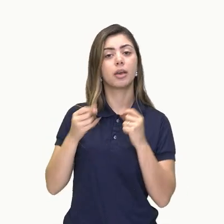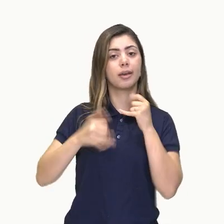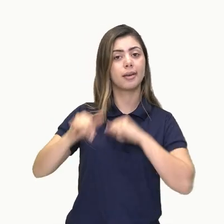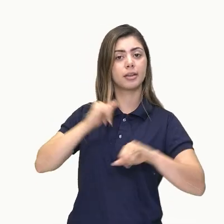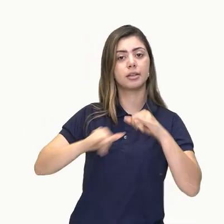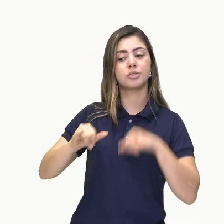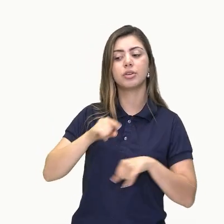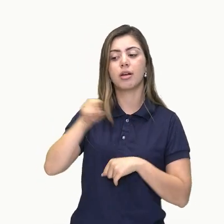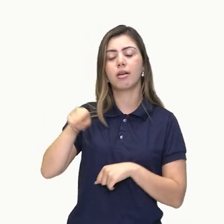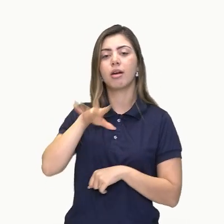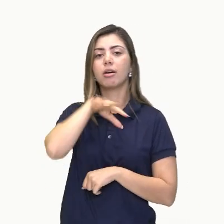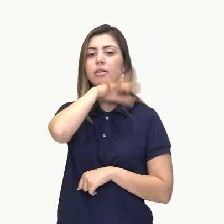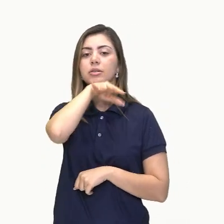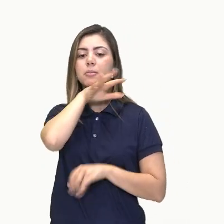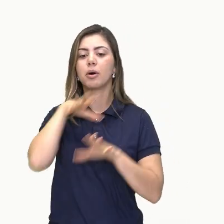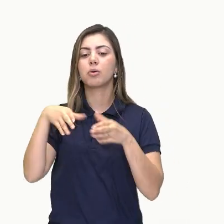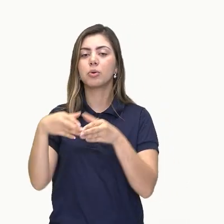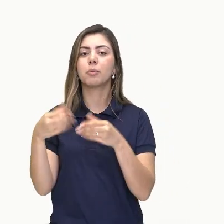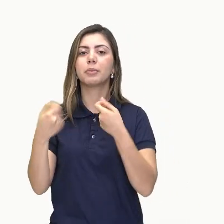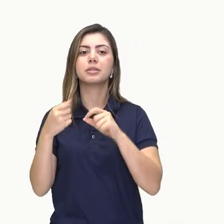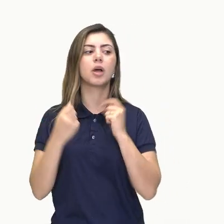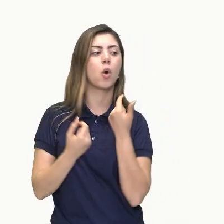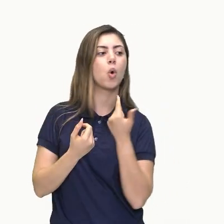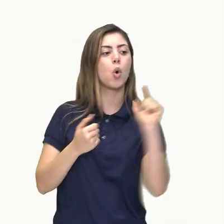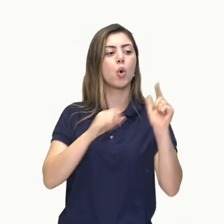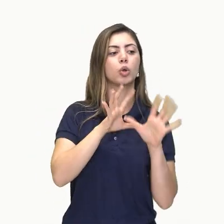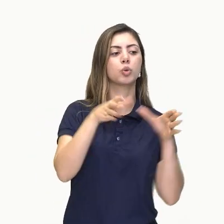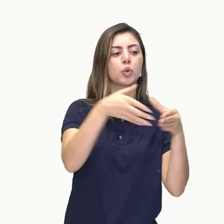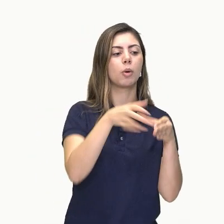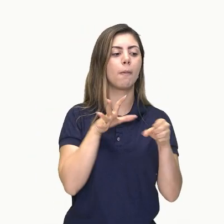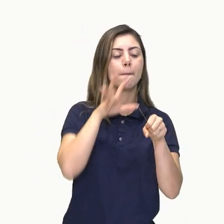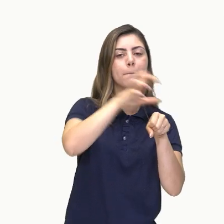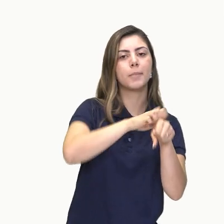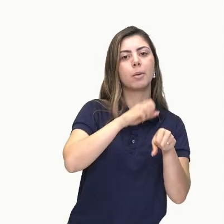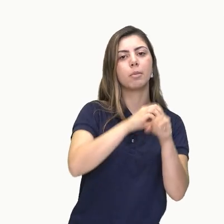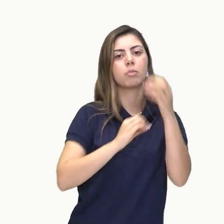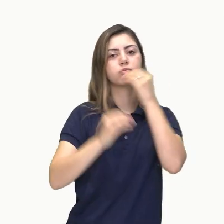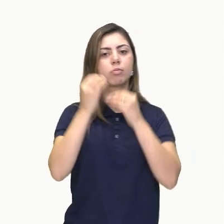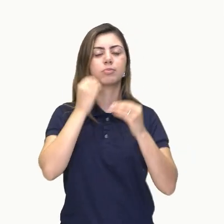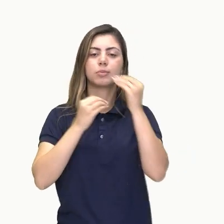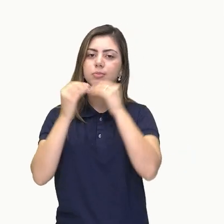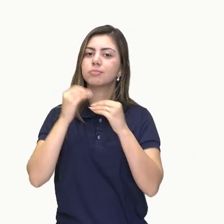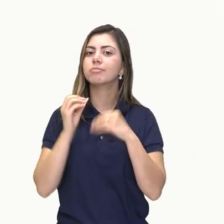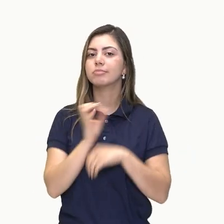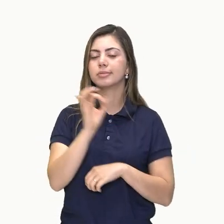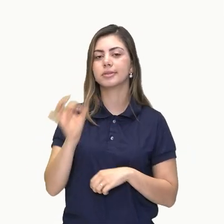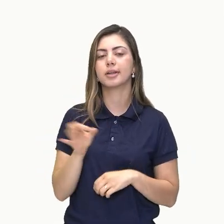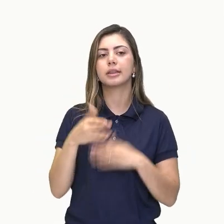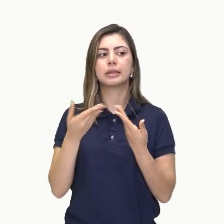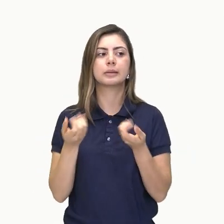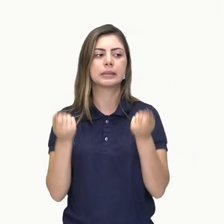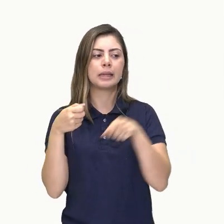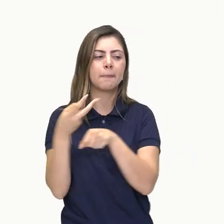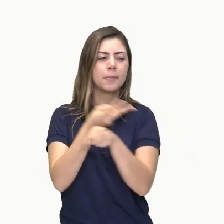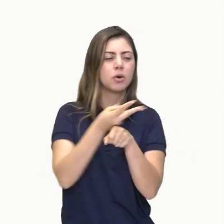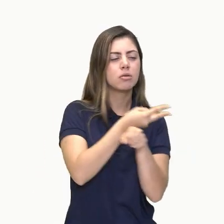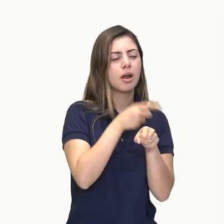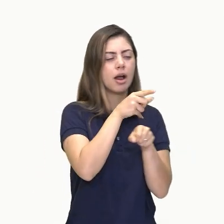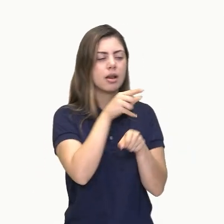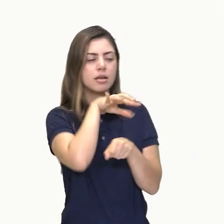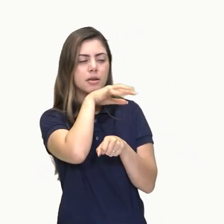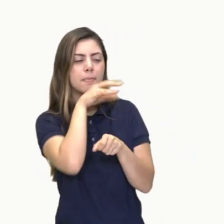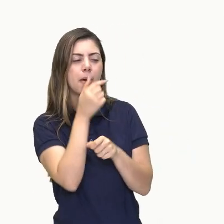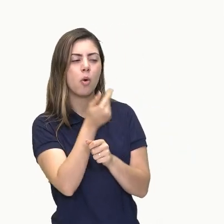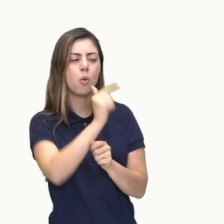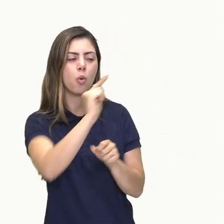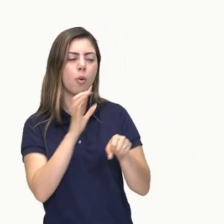esses animais eles precisam consumir, eles são consumidores, né? Então, para isso ele vai procurar a sua presa, né?